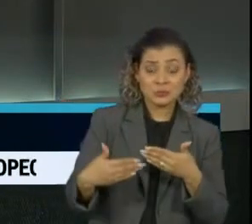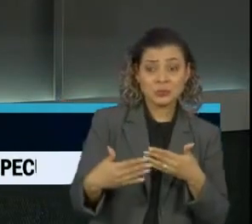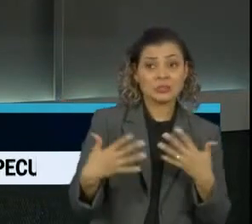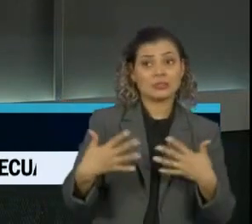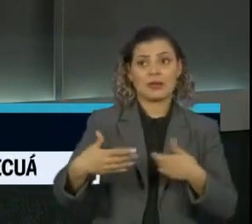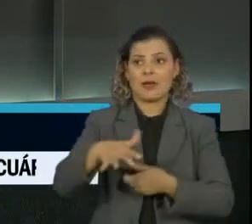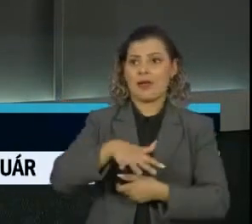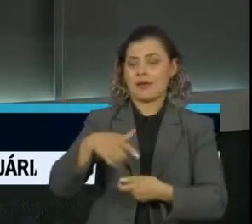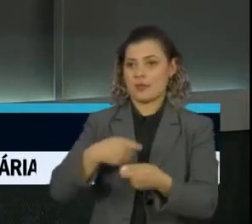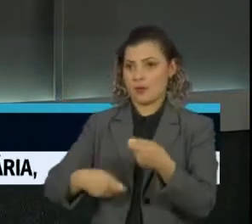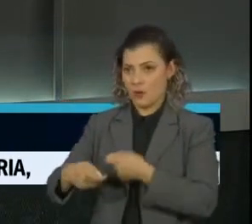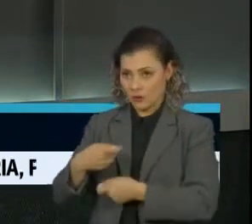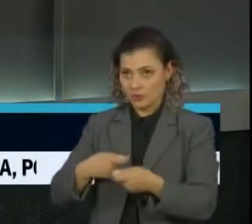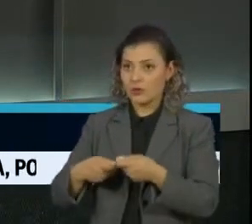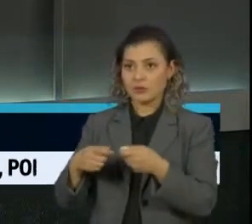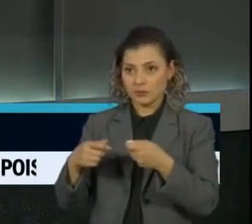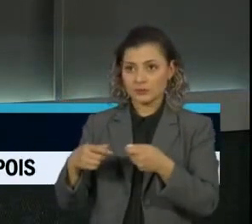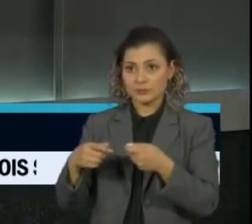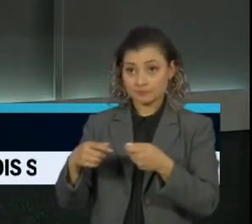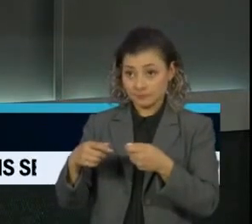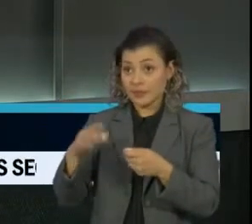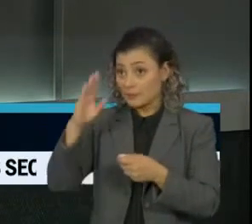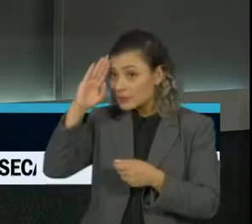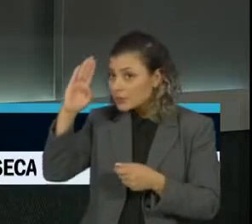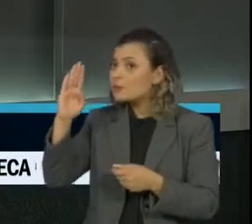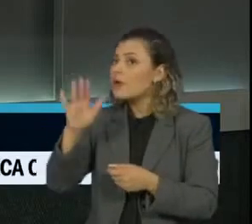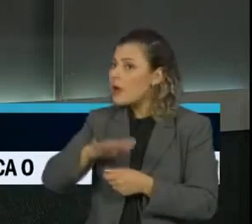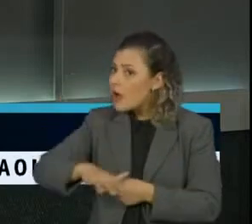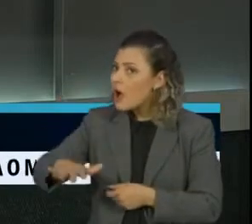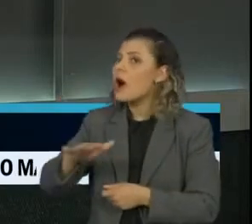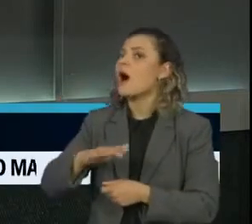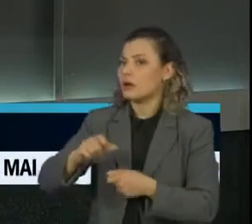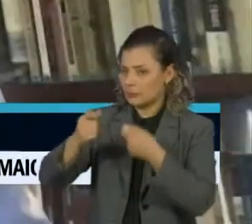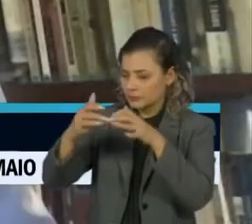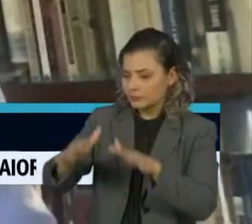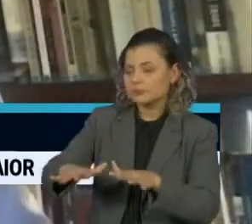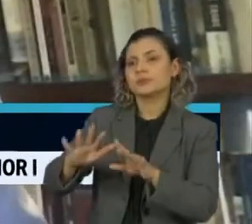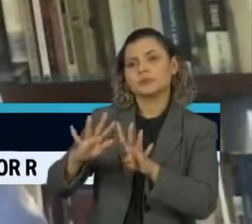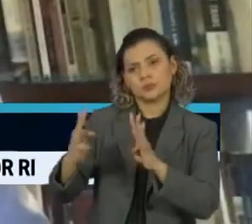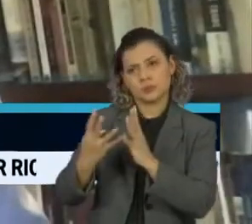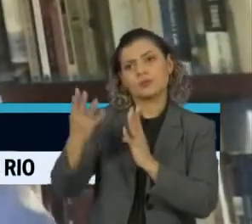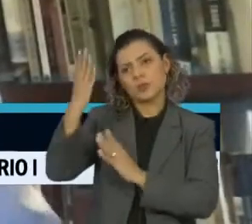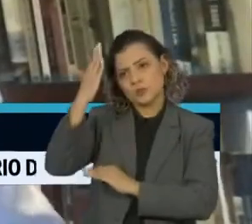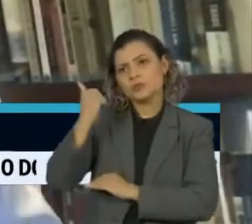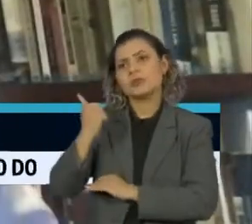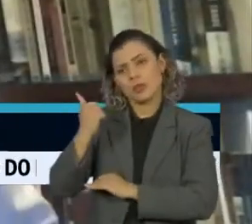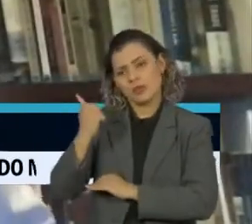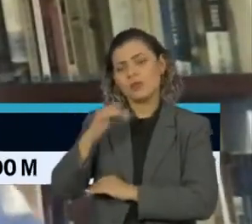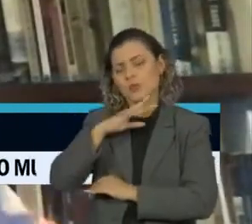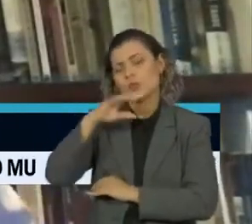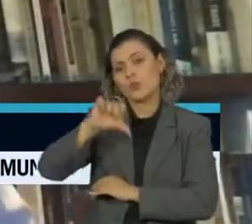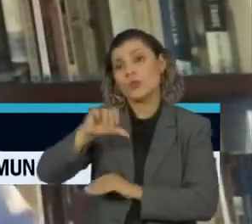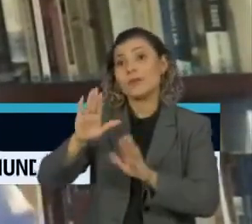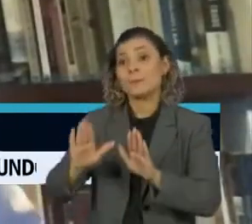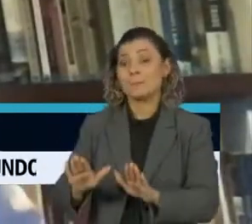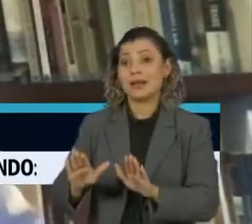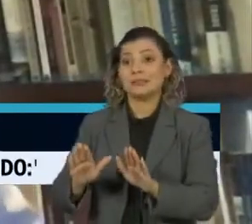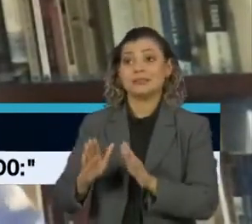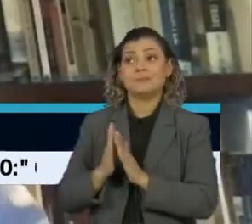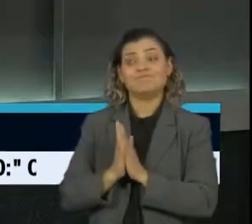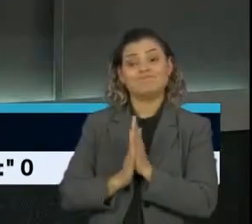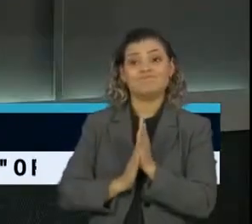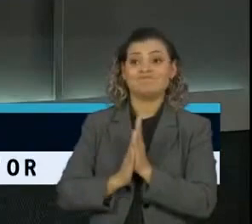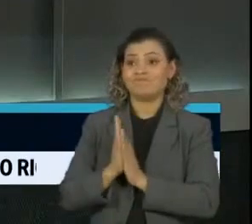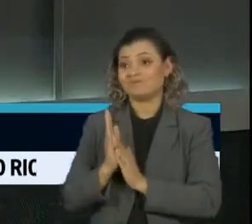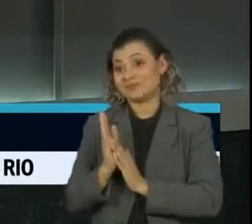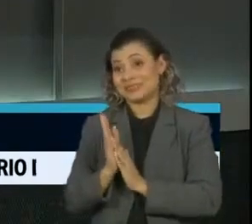estritamente econômico. Evidentemente, do ponto de vista da pandemia, é muito pior do que poderia ter sido. Mas dessa parte eu não